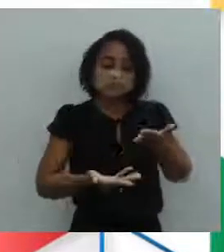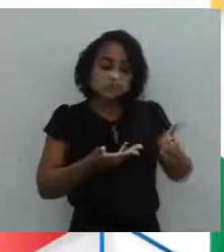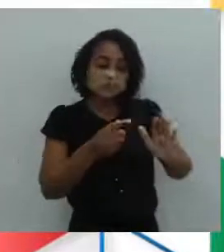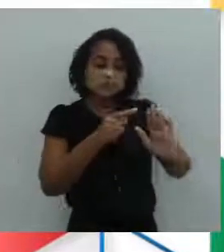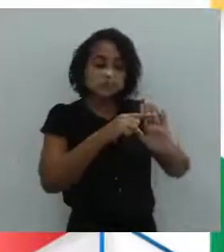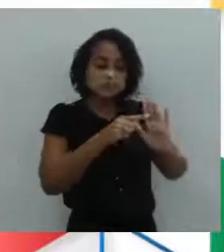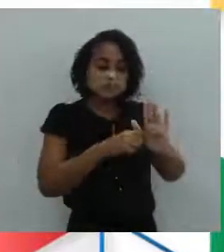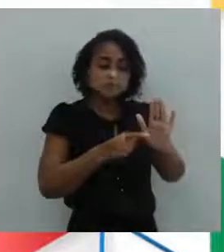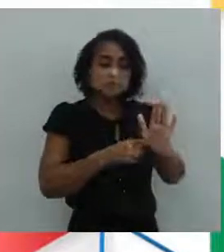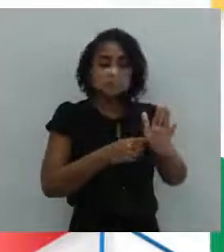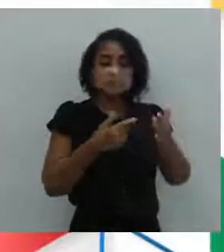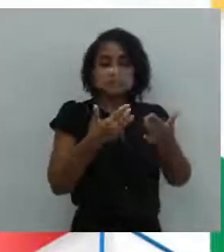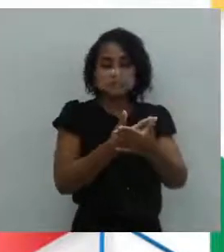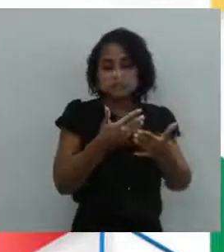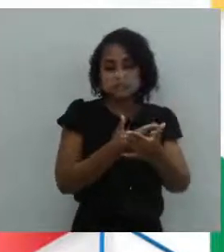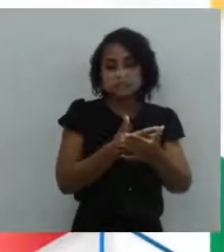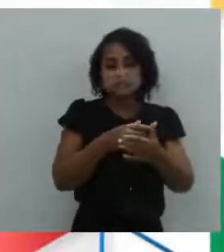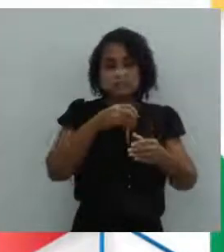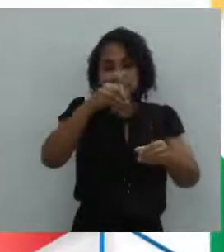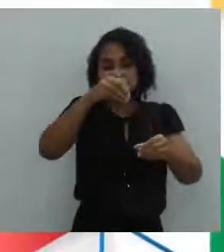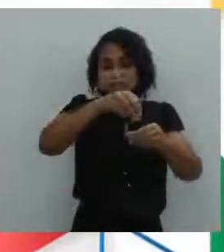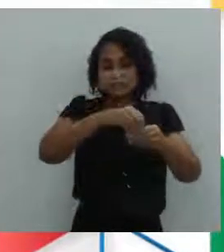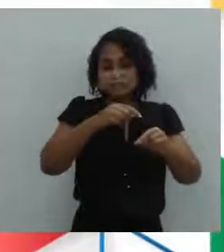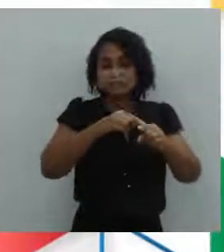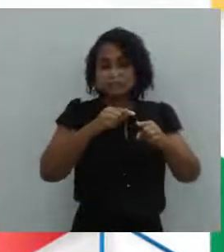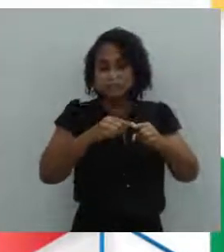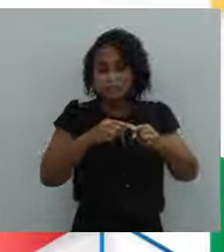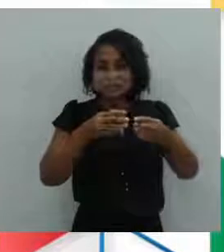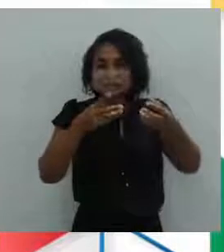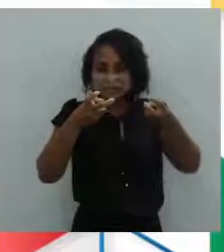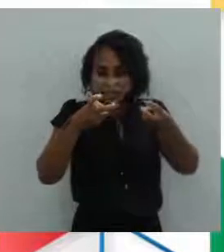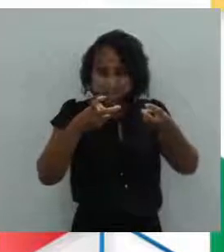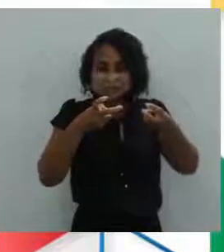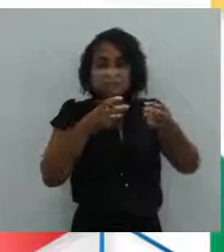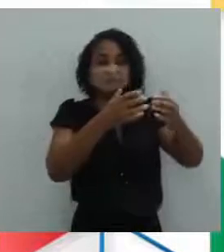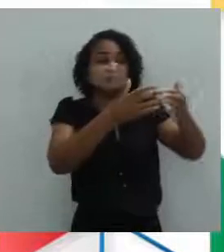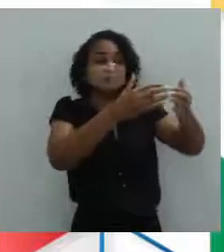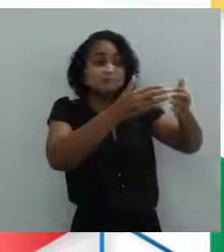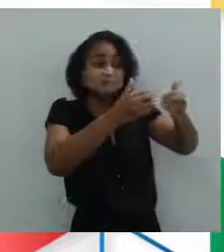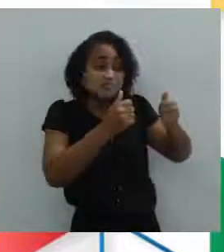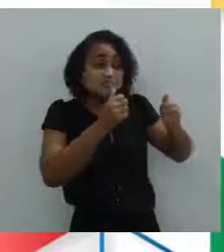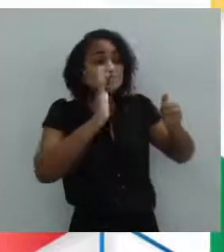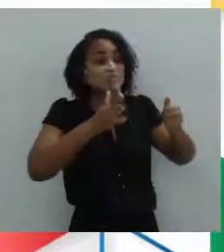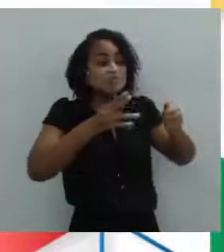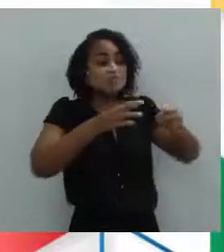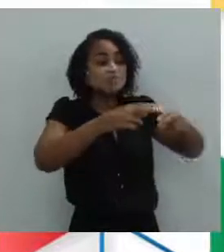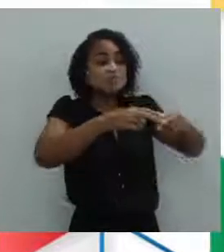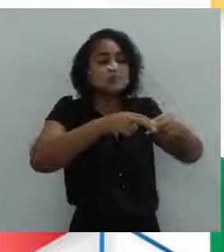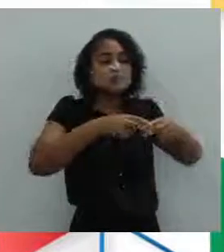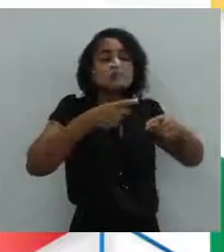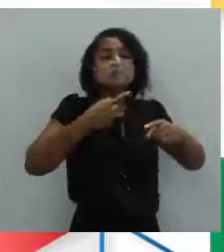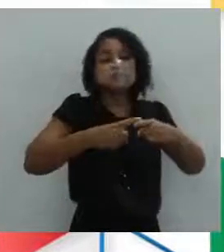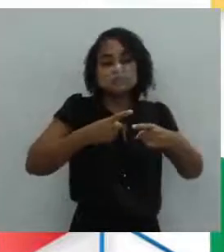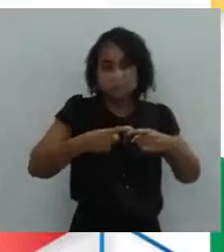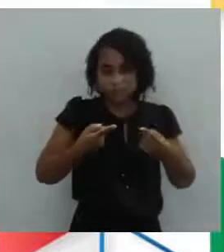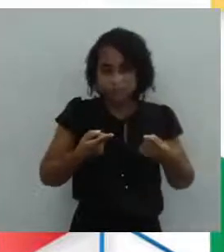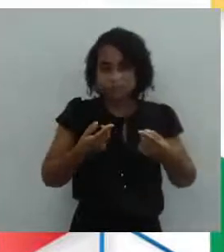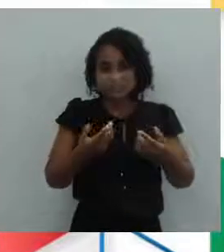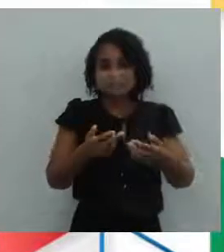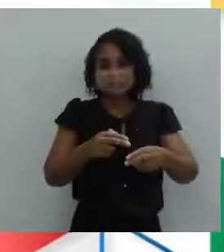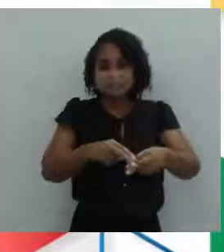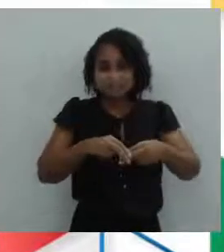projetos urbanísticos do bairro. Estão vendo aí? Ele fez a solicitação e já está justificando essa